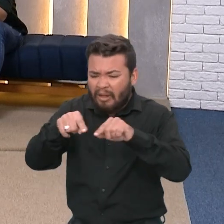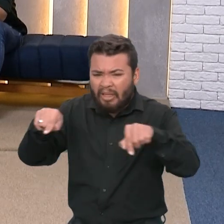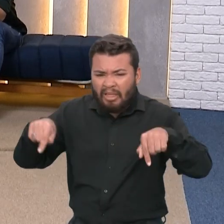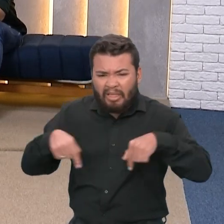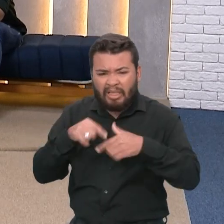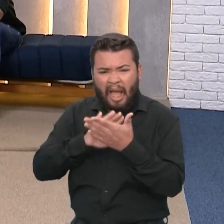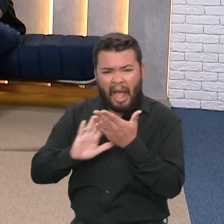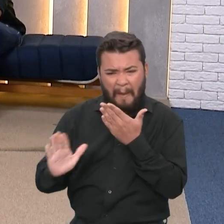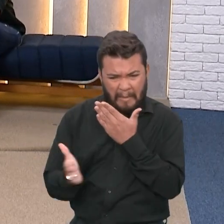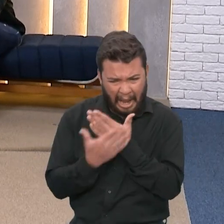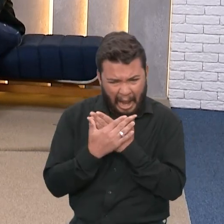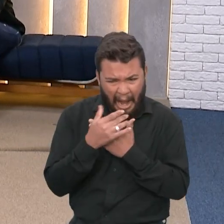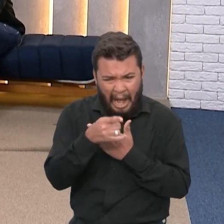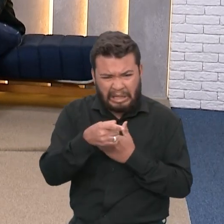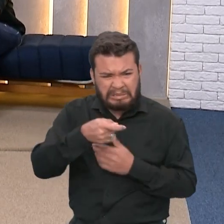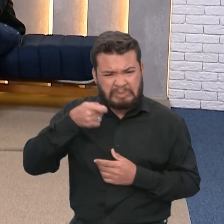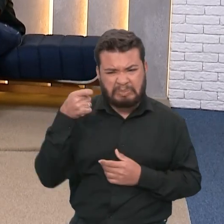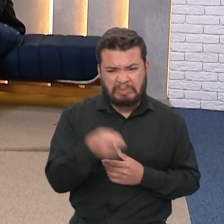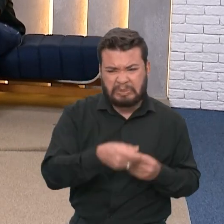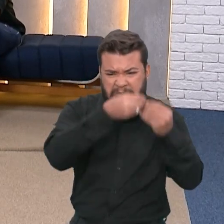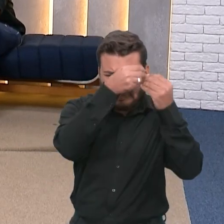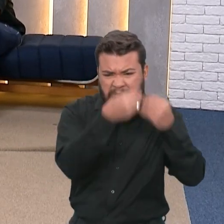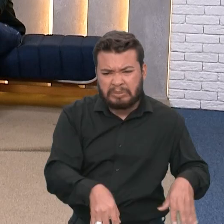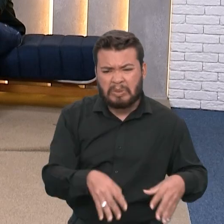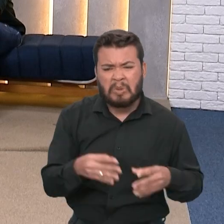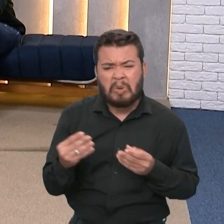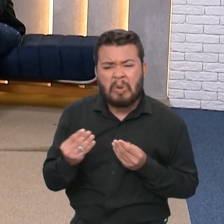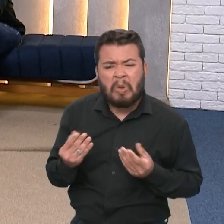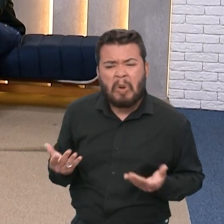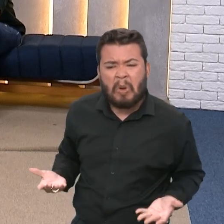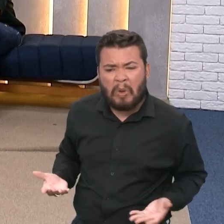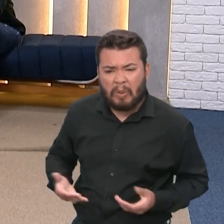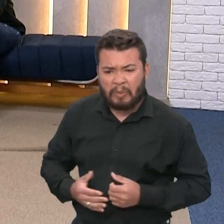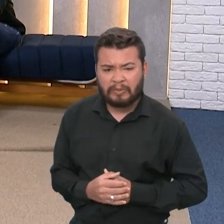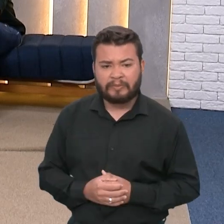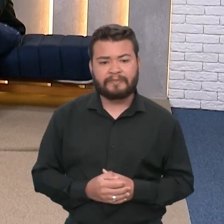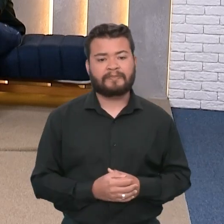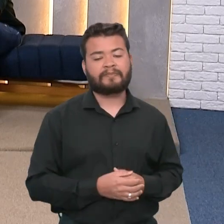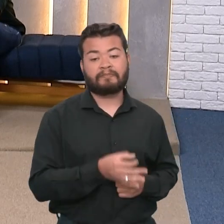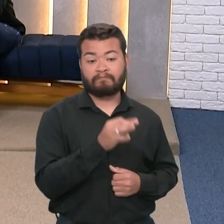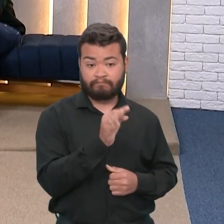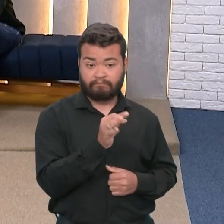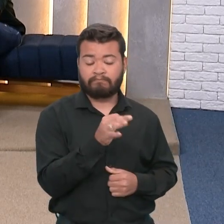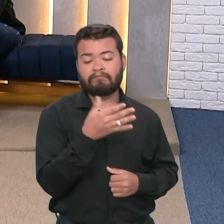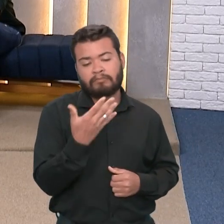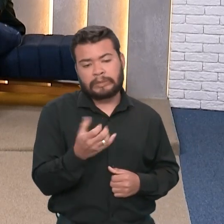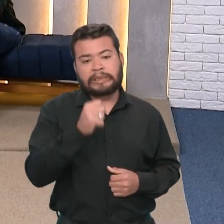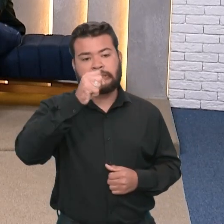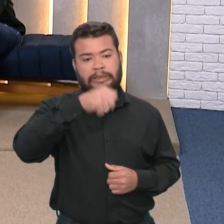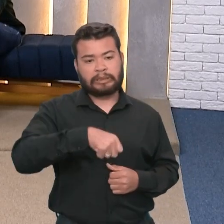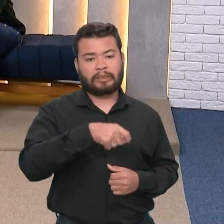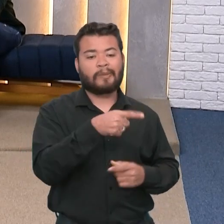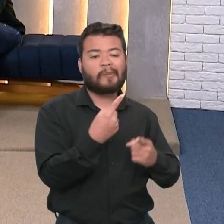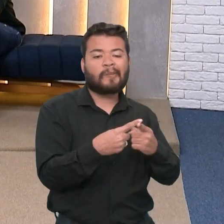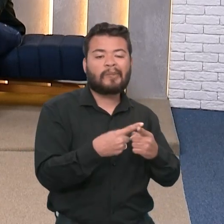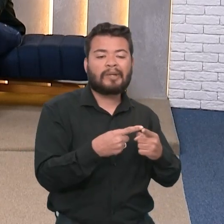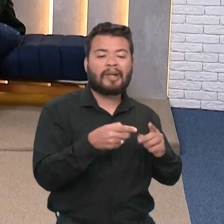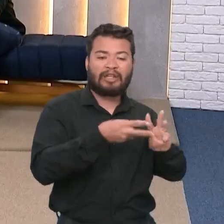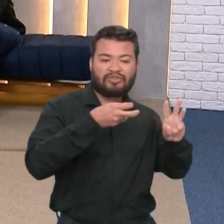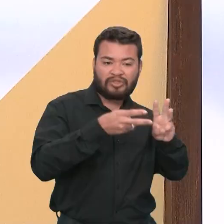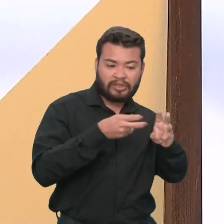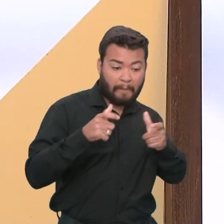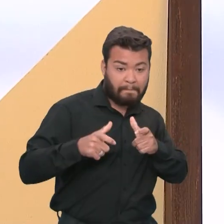ambiente? Com certeza é uma ameaça, né? As terras indígenas, elas representam ali muito do que a gente tem